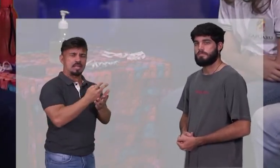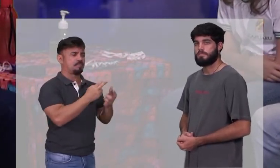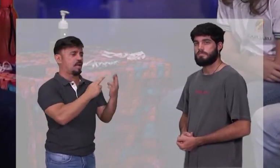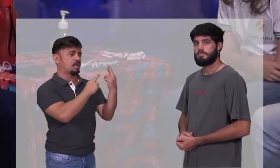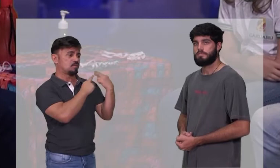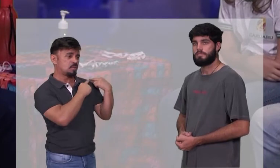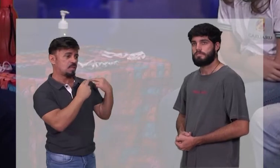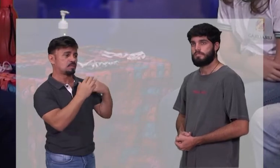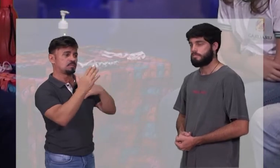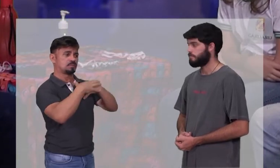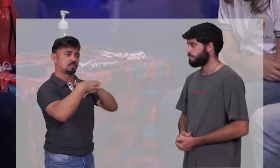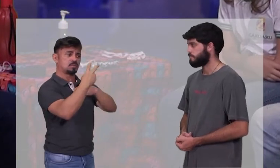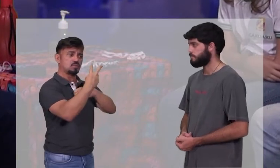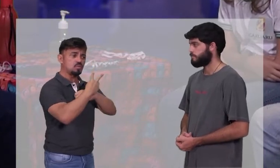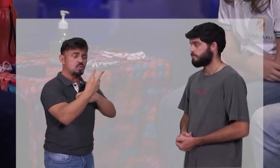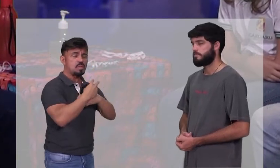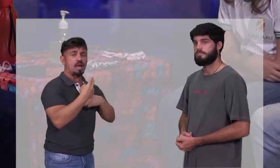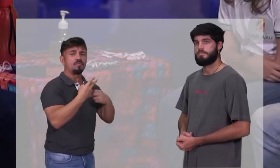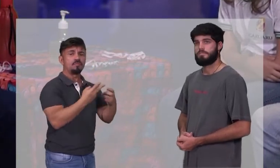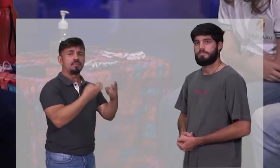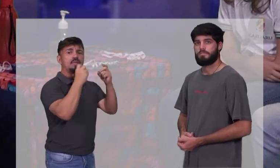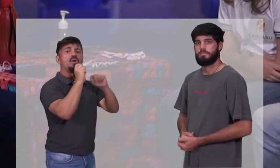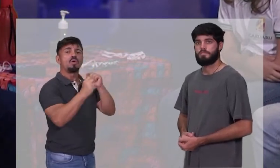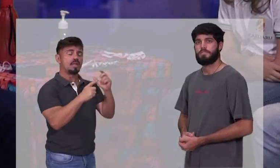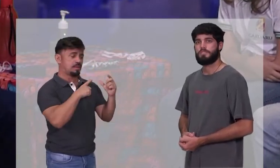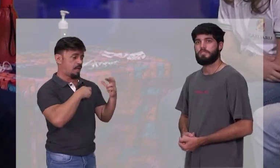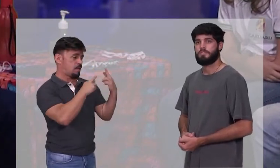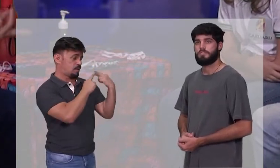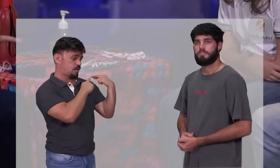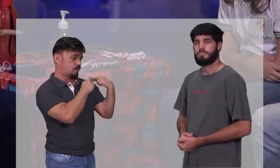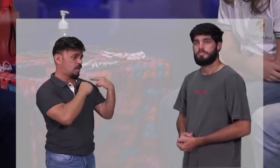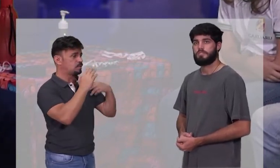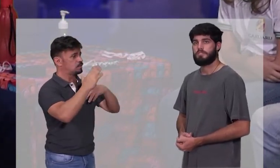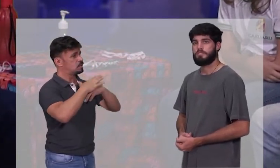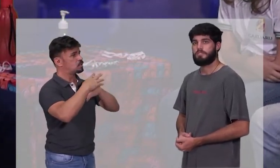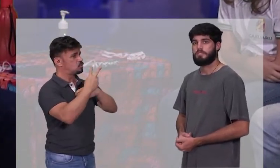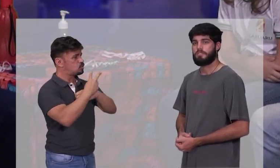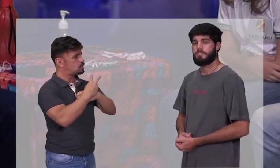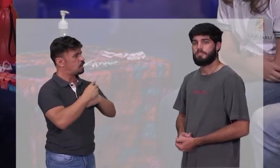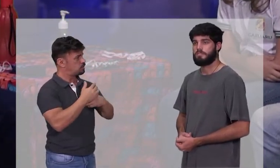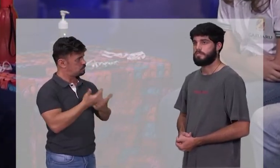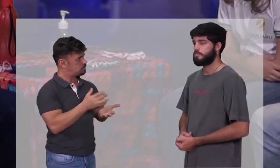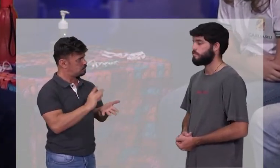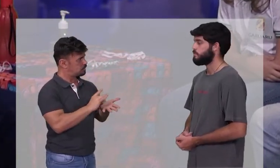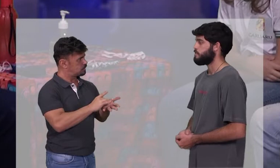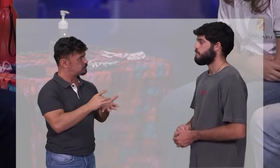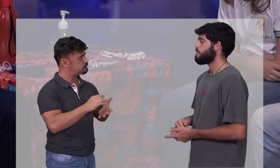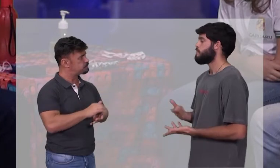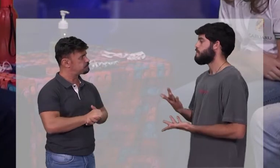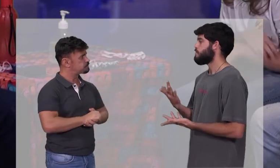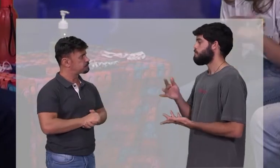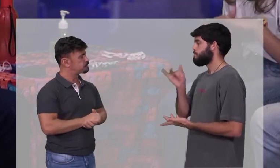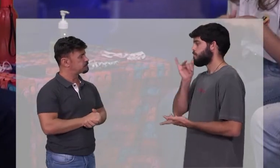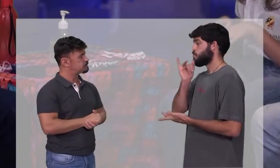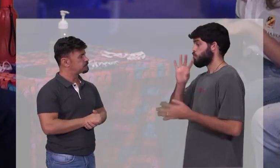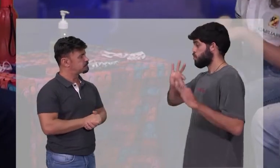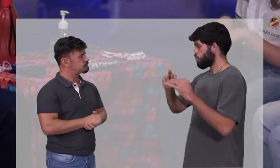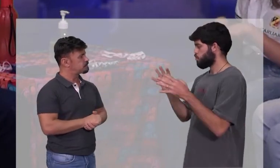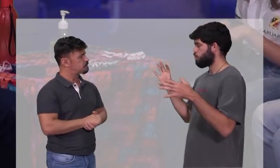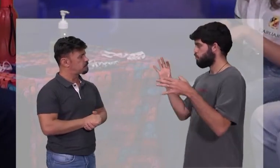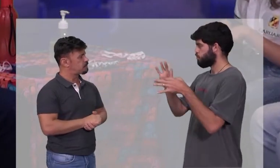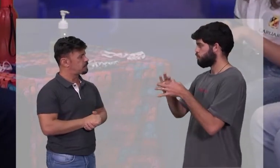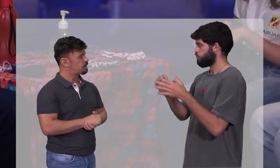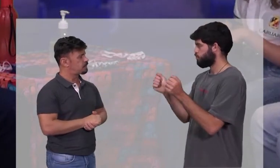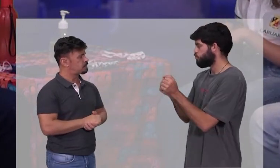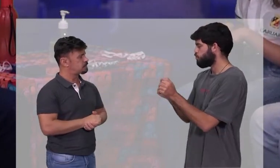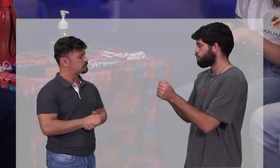a responsabilidade e o autocuidado, porque se a gente for olhar, a gente tem uma responsabilidade de se autocuidar. Eles não é? Ficam tudo junto, né?